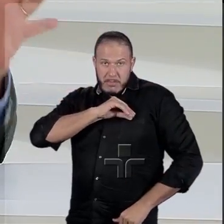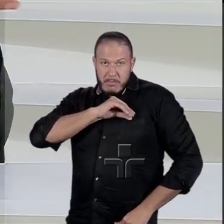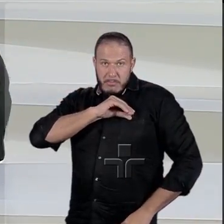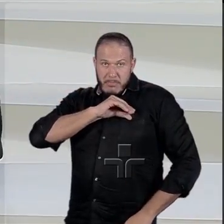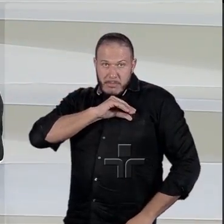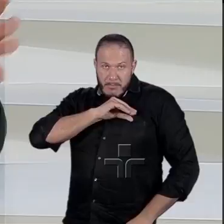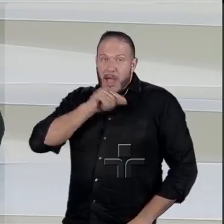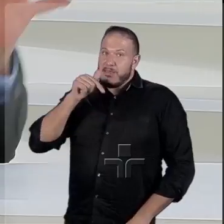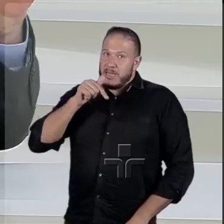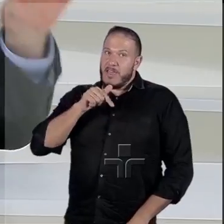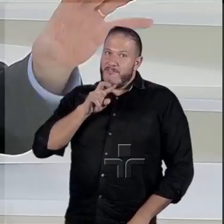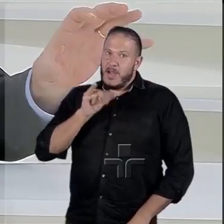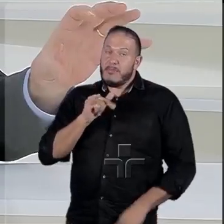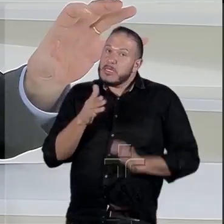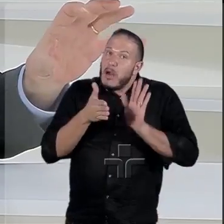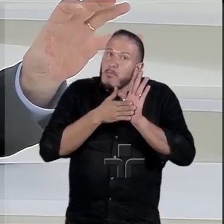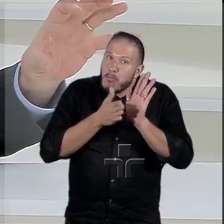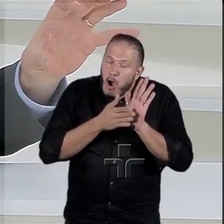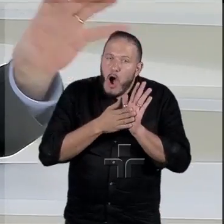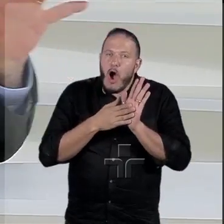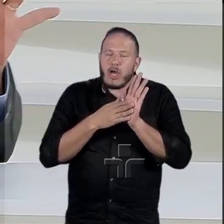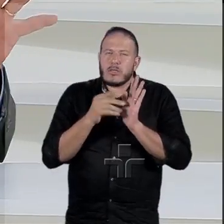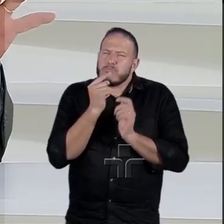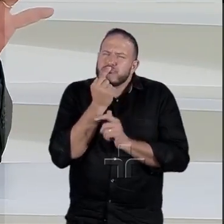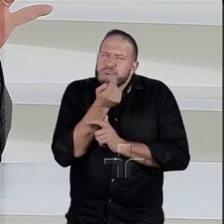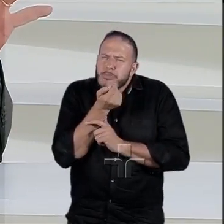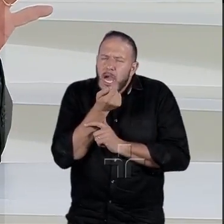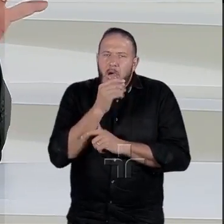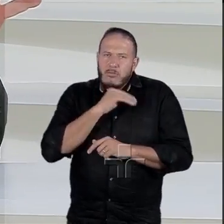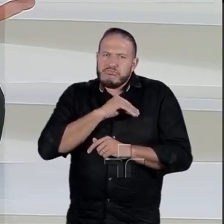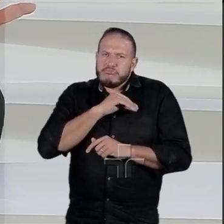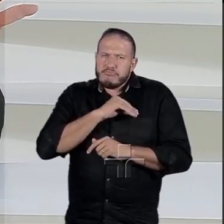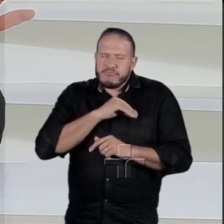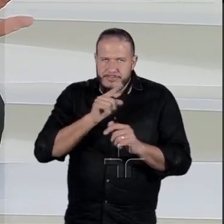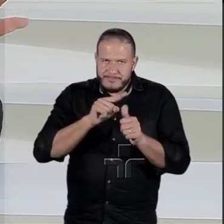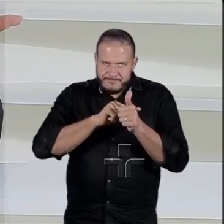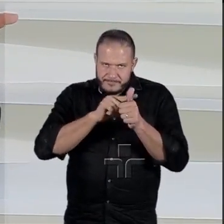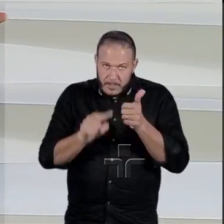não é? Mas na proposta da FIP ele é pequenininho. Um